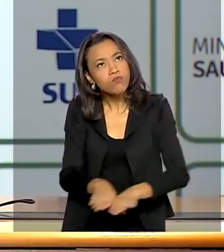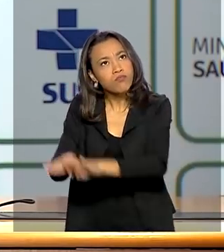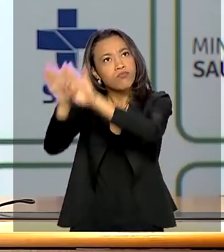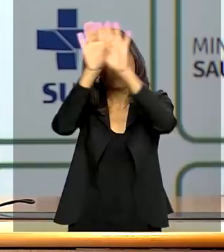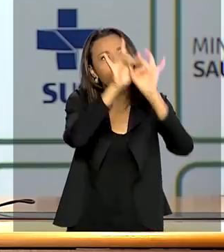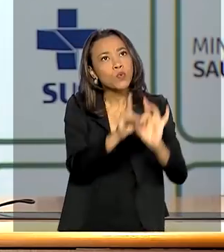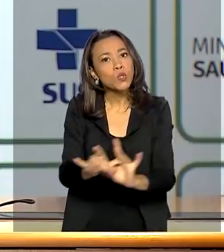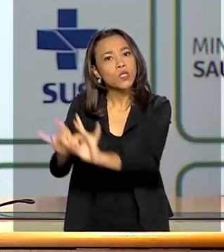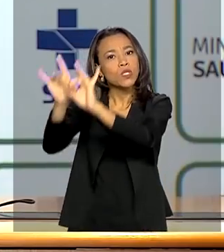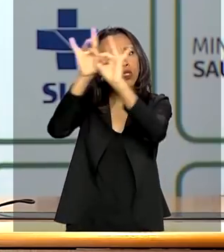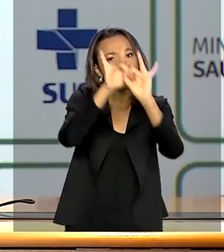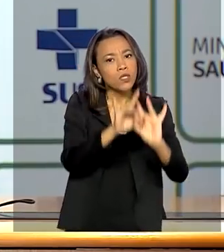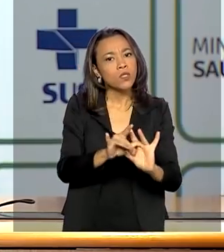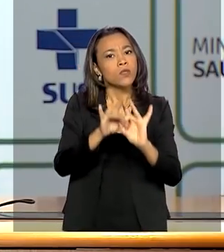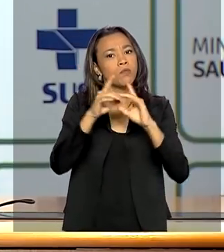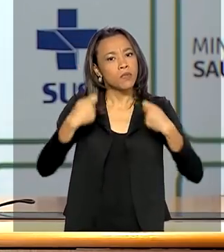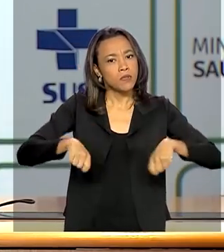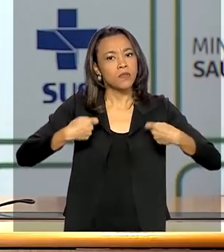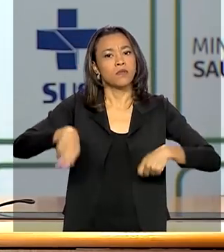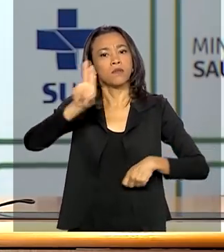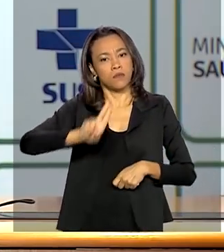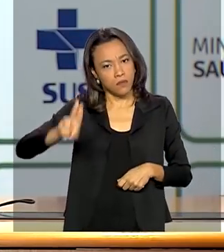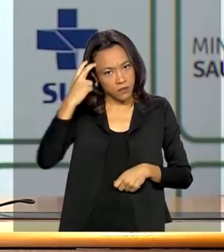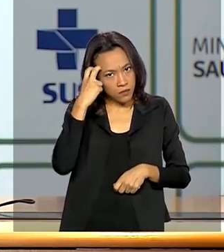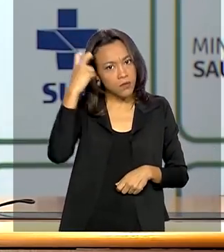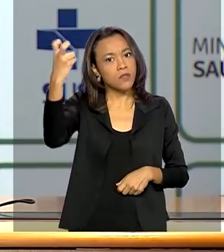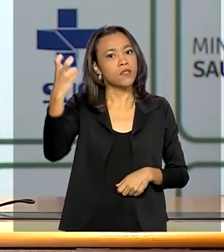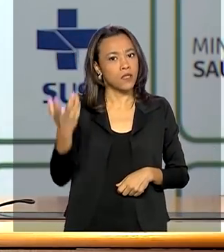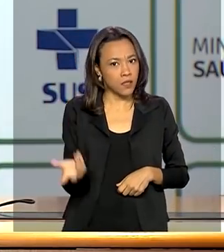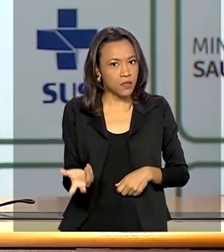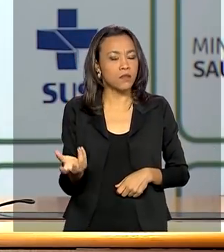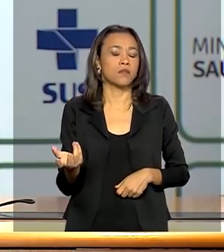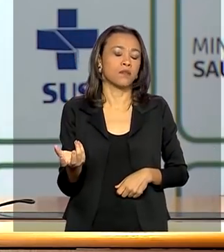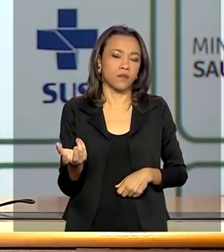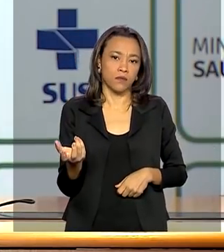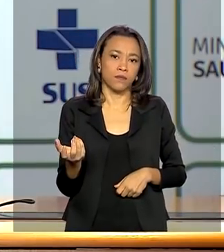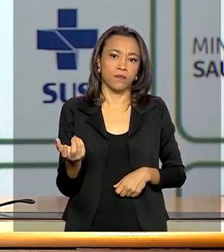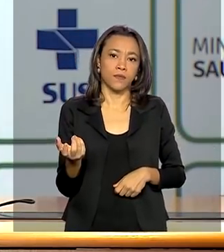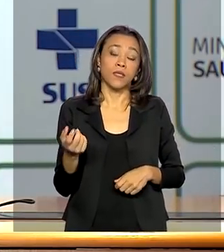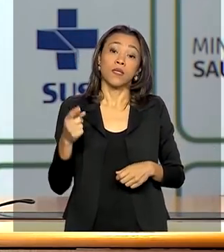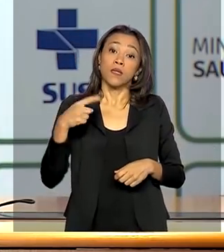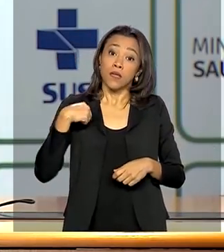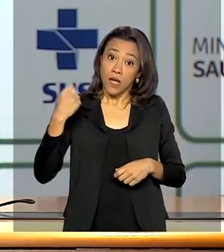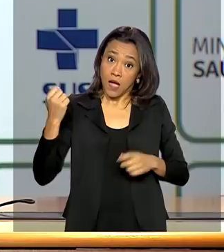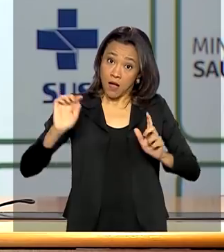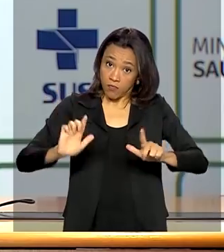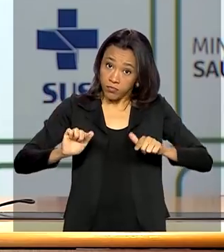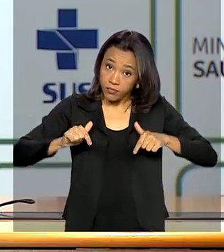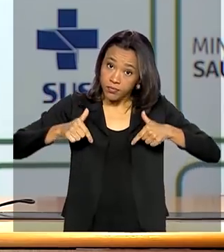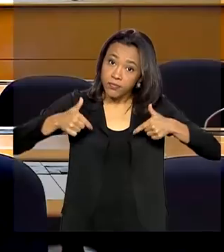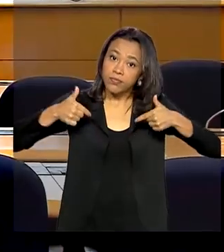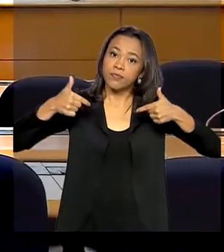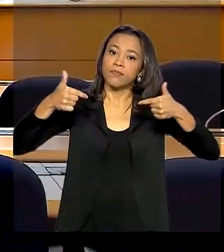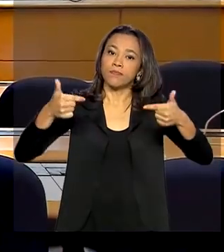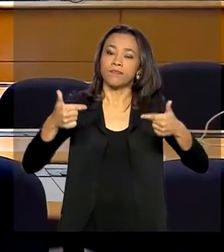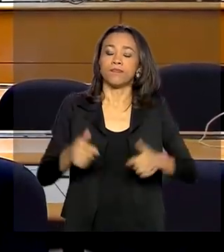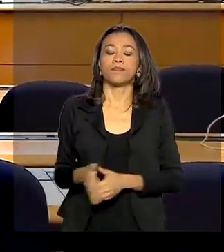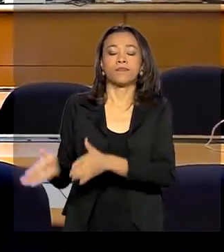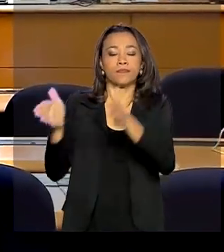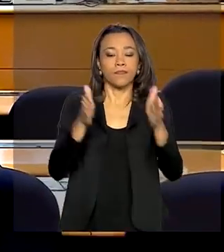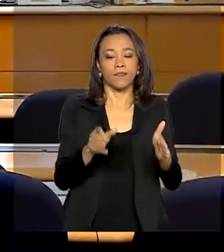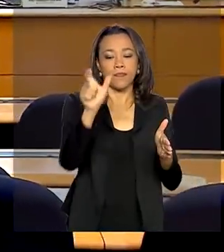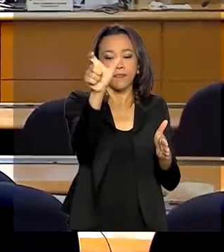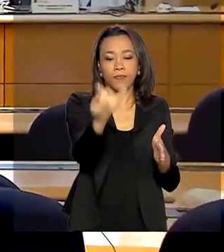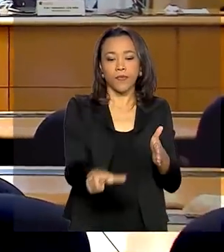muita inteligência, pouco reflexo, pouca ação de reflexo. O ministro